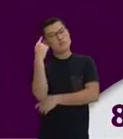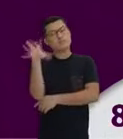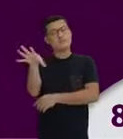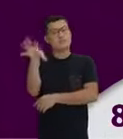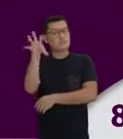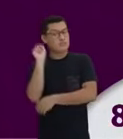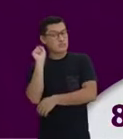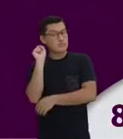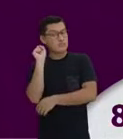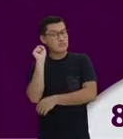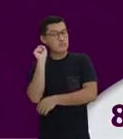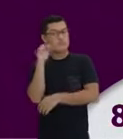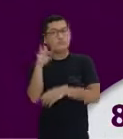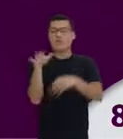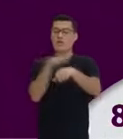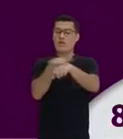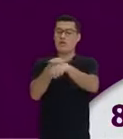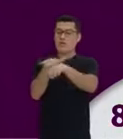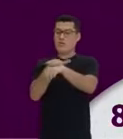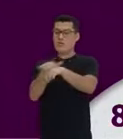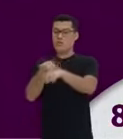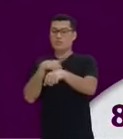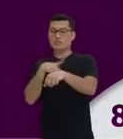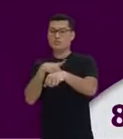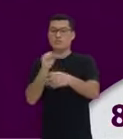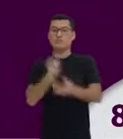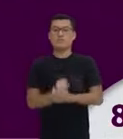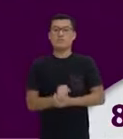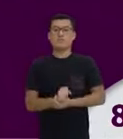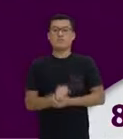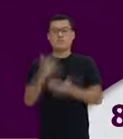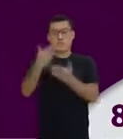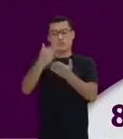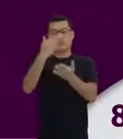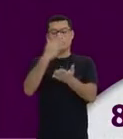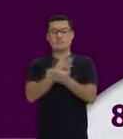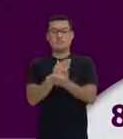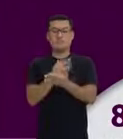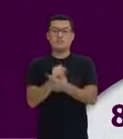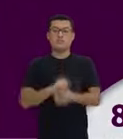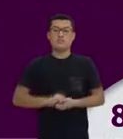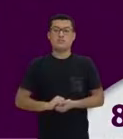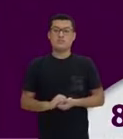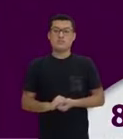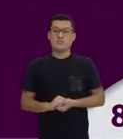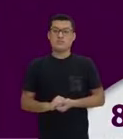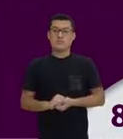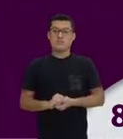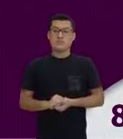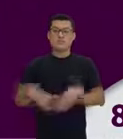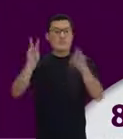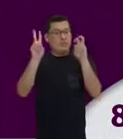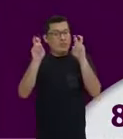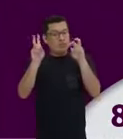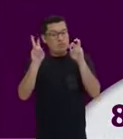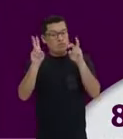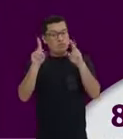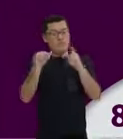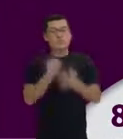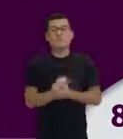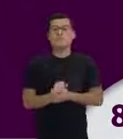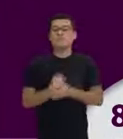escuta né nessa conversa que a gente já vem tendo anteriormente né sobre os